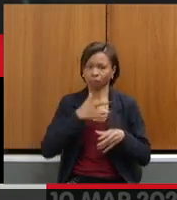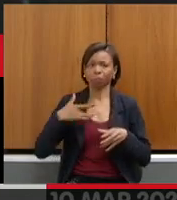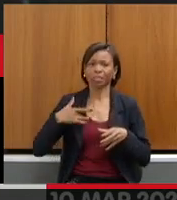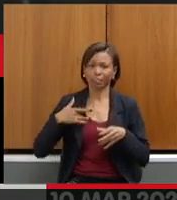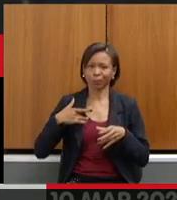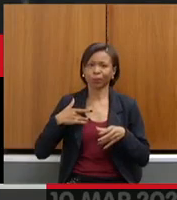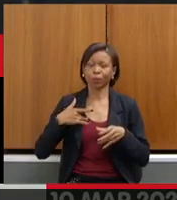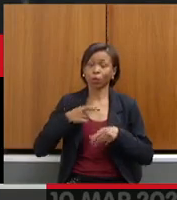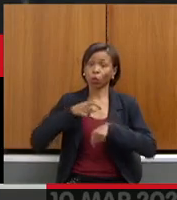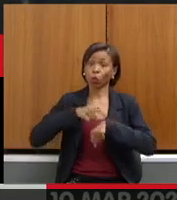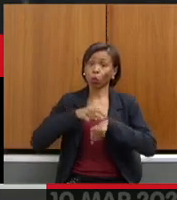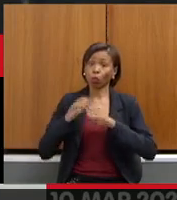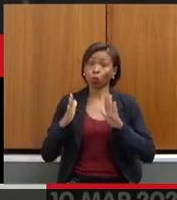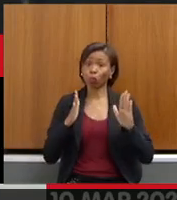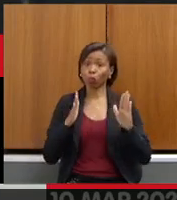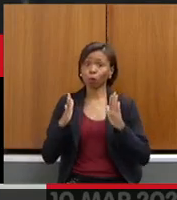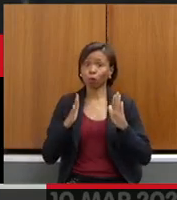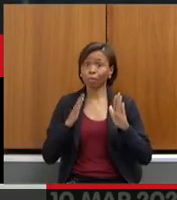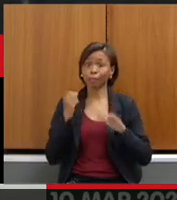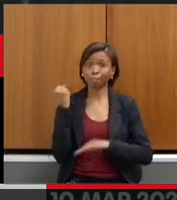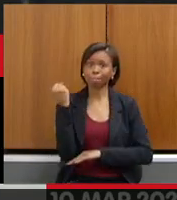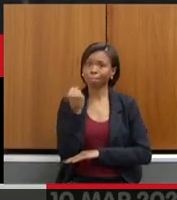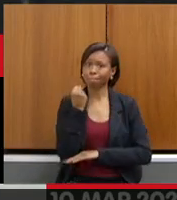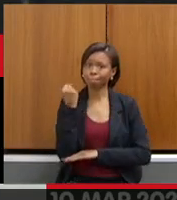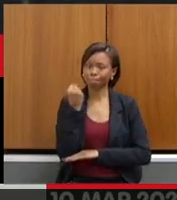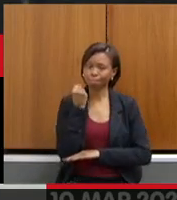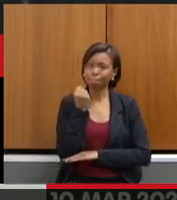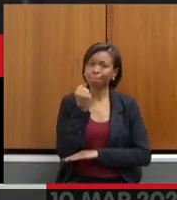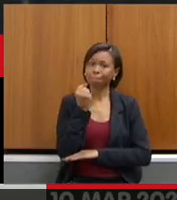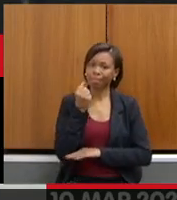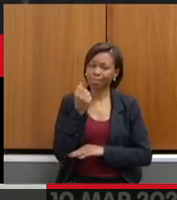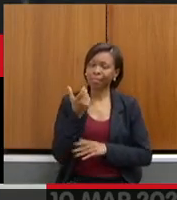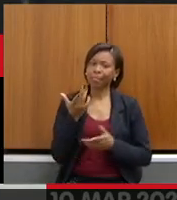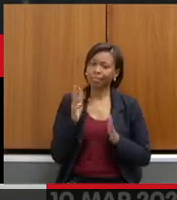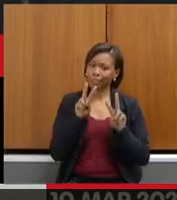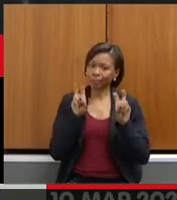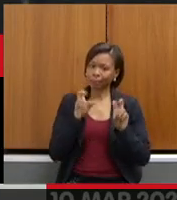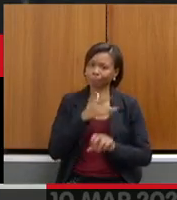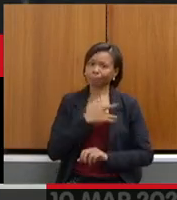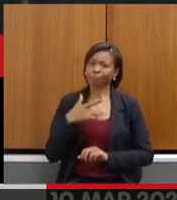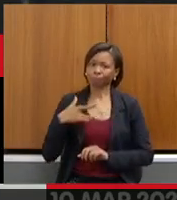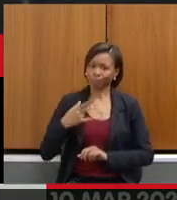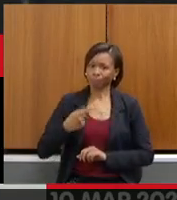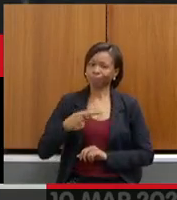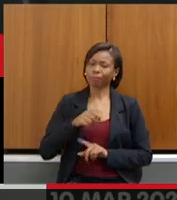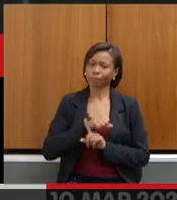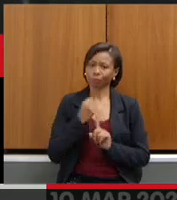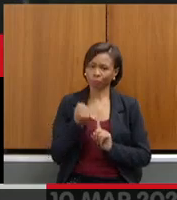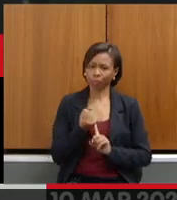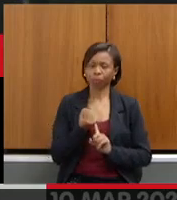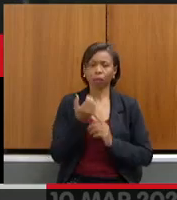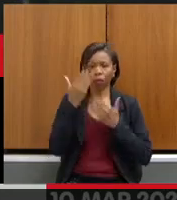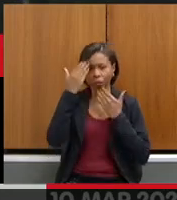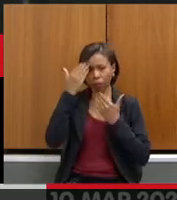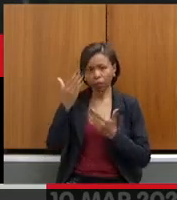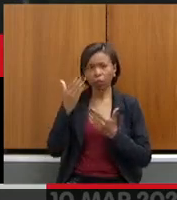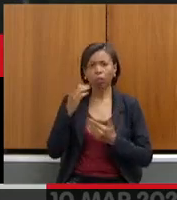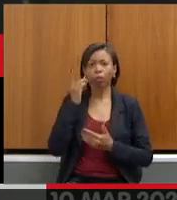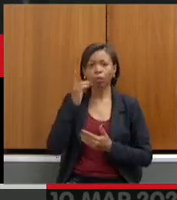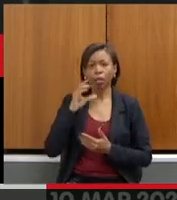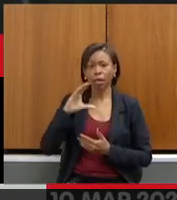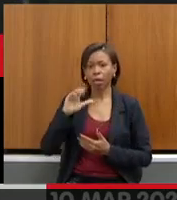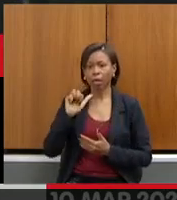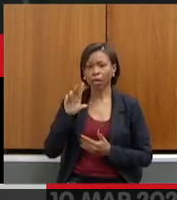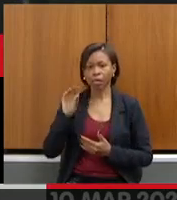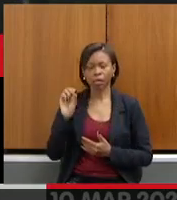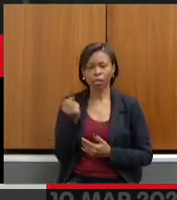de tamanha gravidade da Saúde na nossa sociedade Quero Agradecer aos deputados Carlos Pimenta o